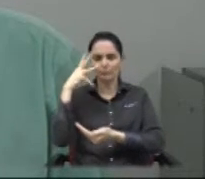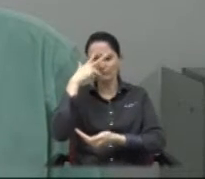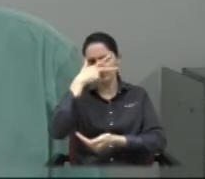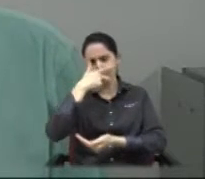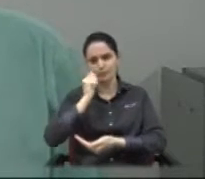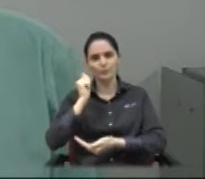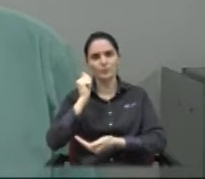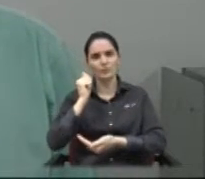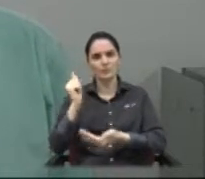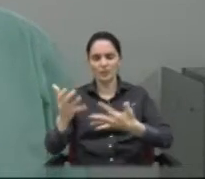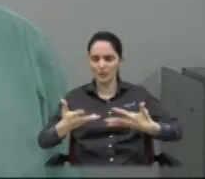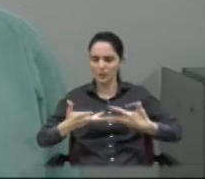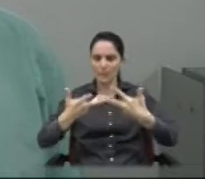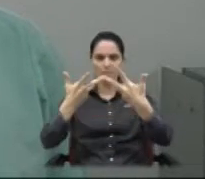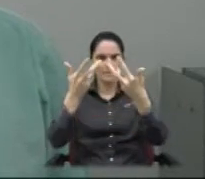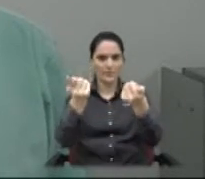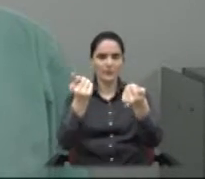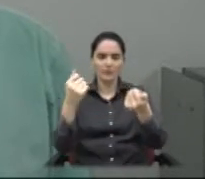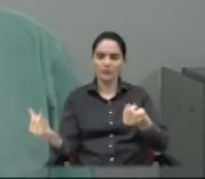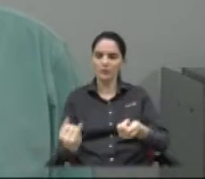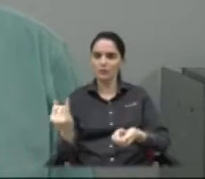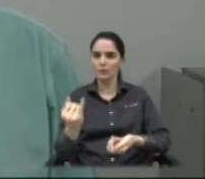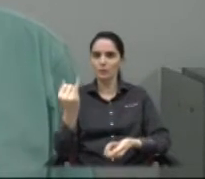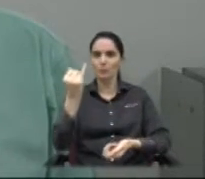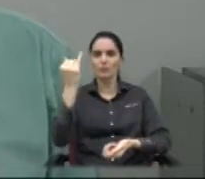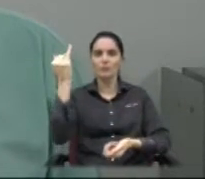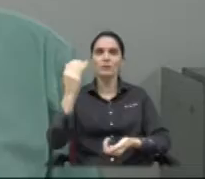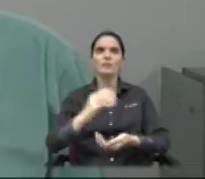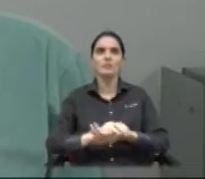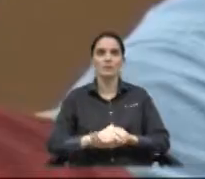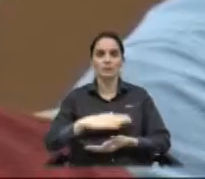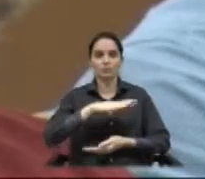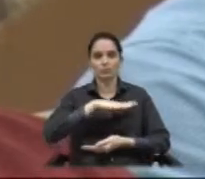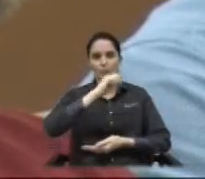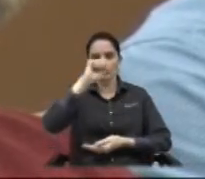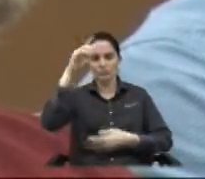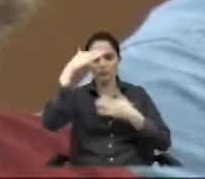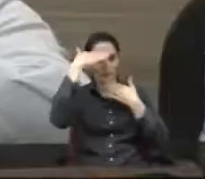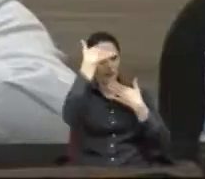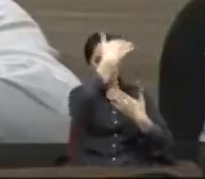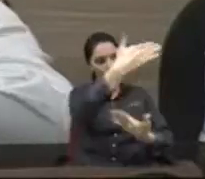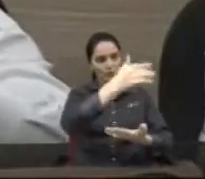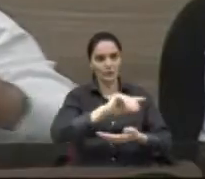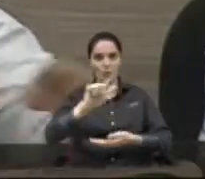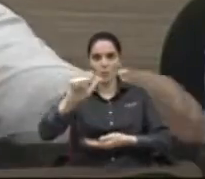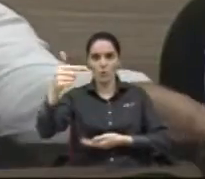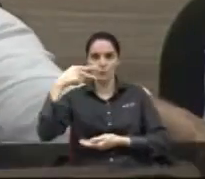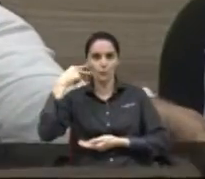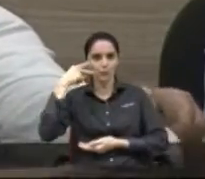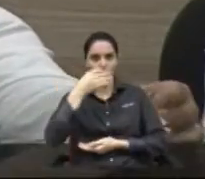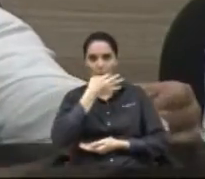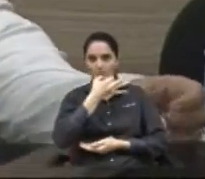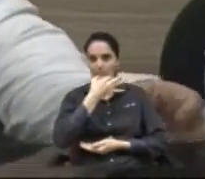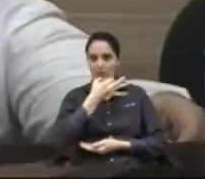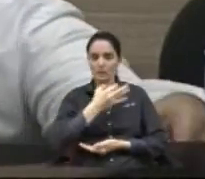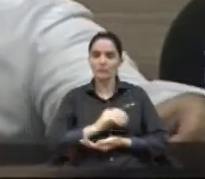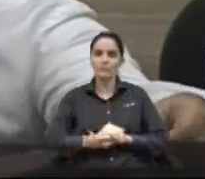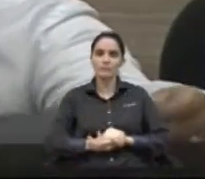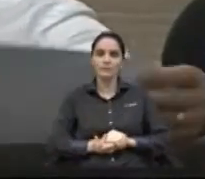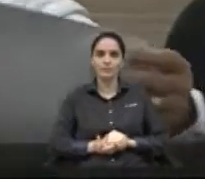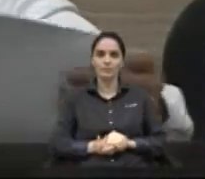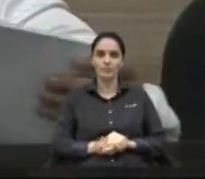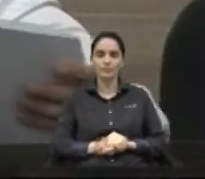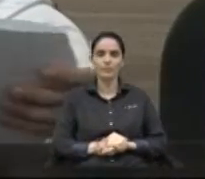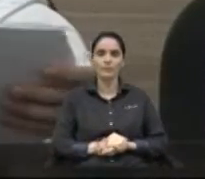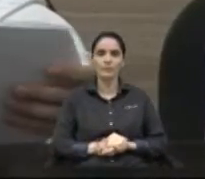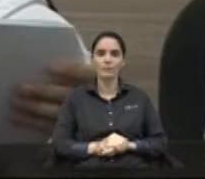tão magnífica, tão importante. É mérito para a cidade de Limeira. Obrigado. Mais algum vereador deseja? Com a